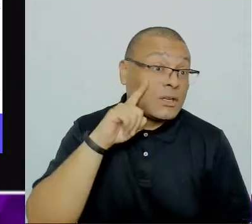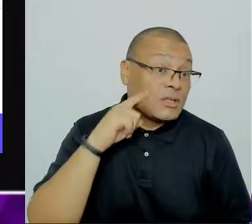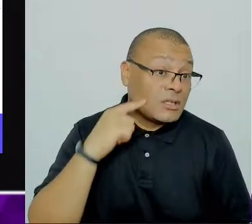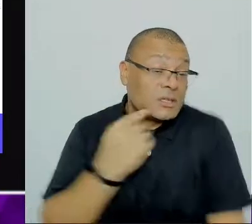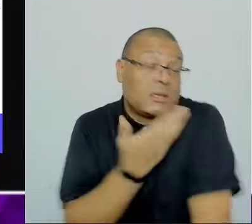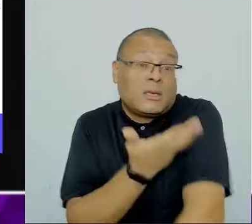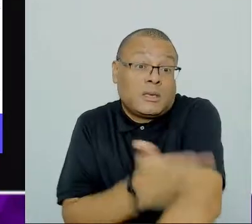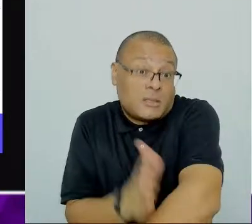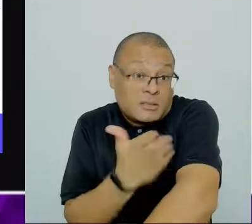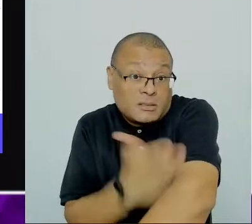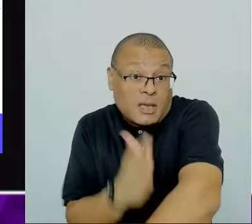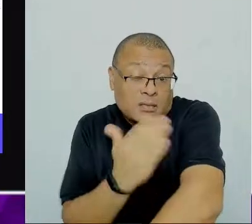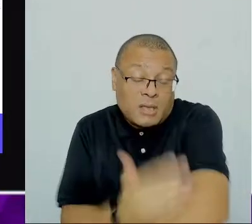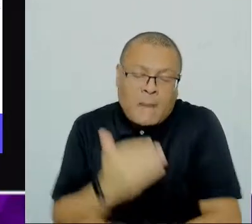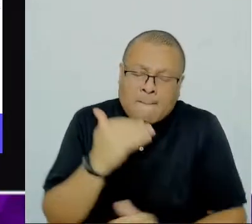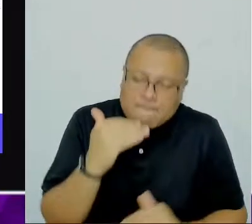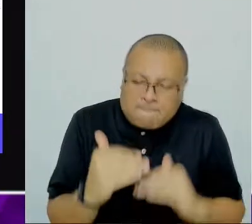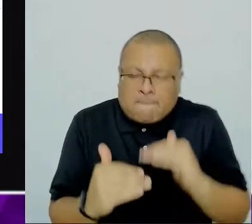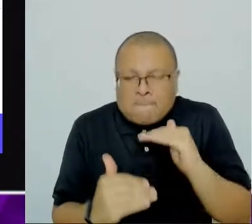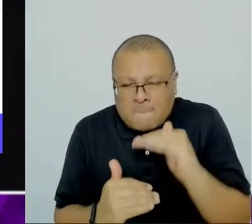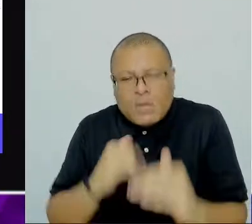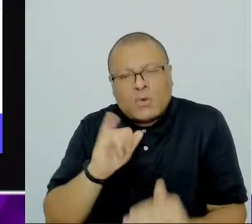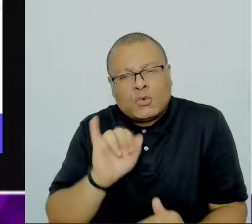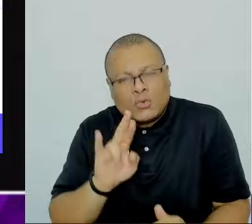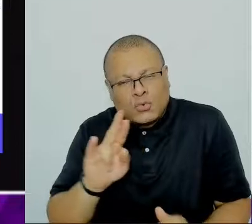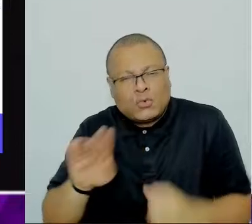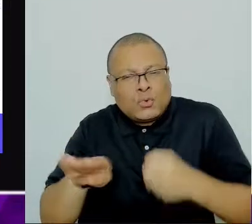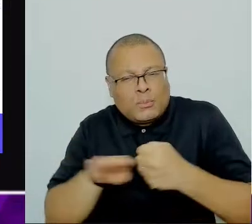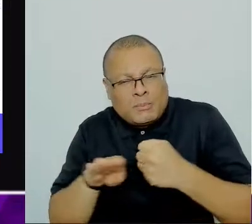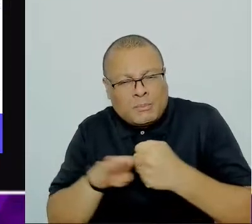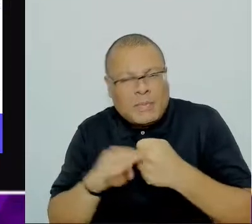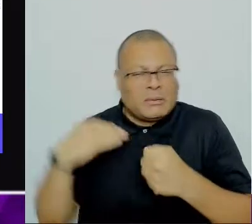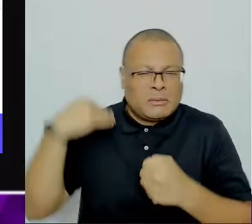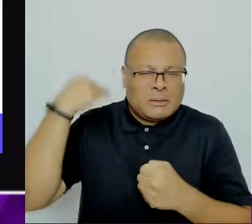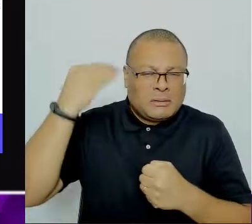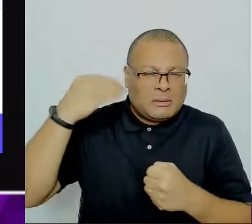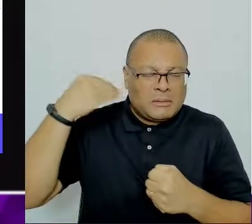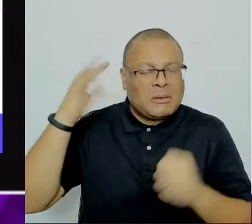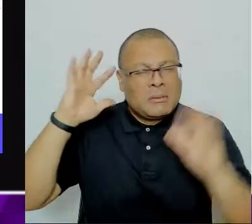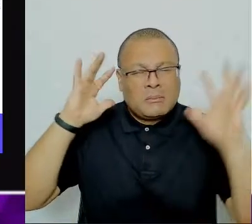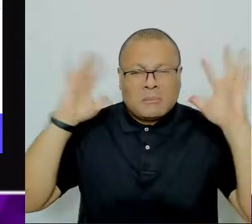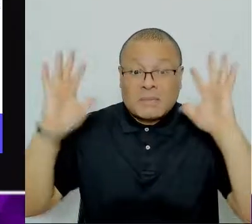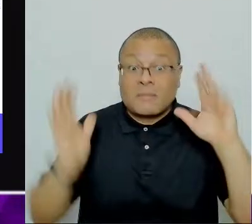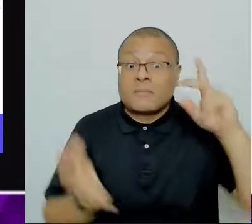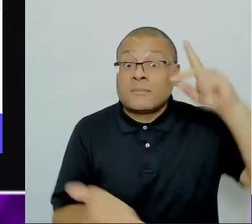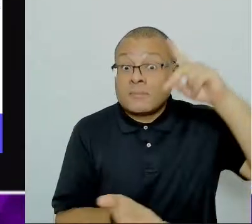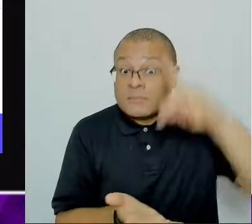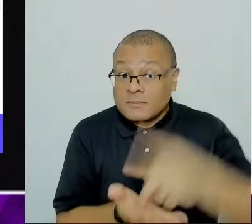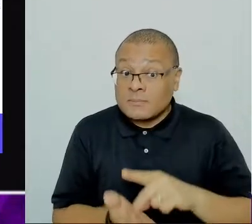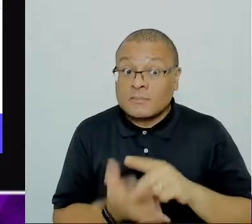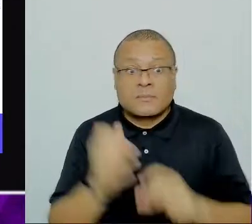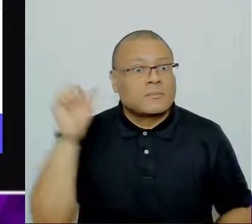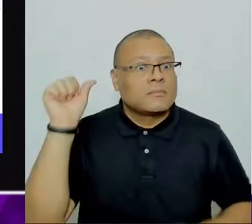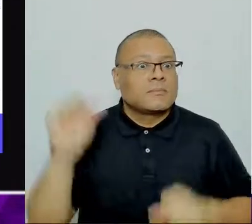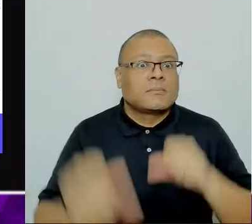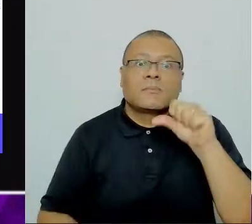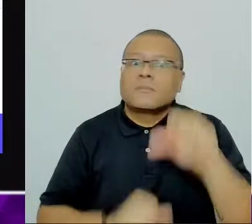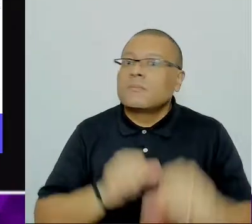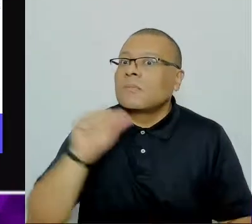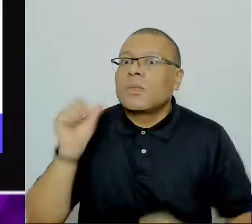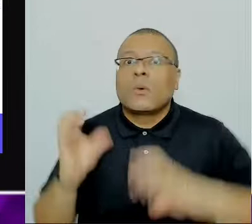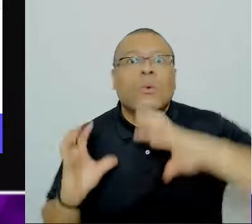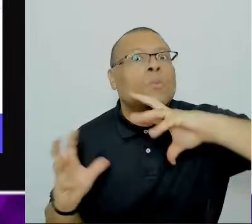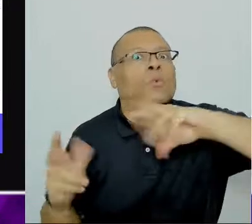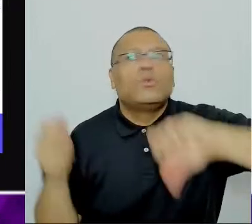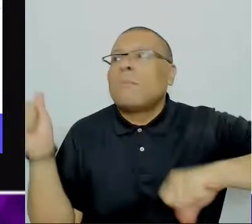vou crescendo aí aos poucos, sendo júnior, pleno, sênior, como a gente pensa. Mas na realidade acontece outra coisa, né? O mundo muda muito rápido,